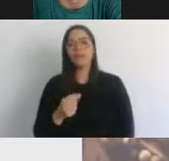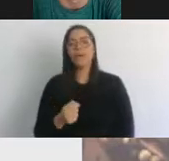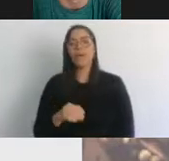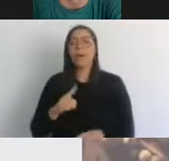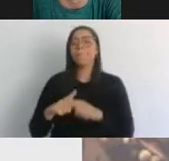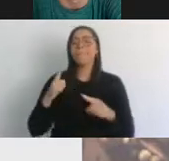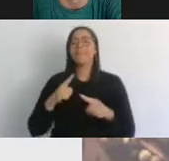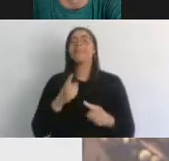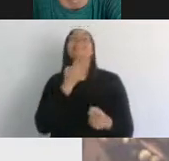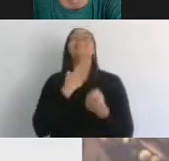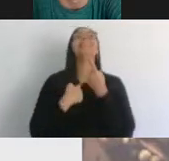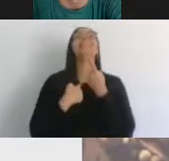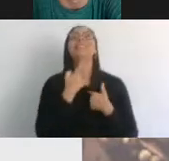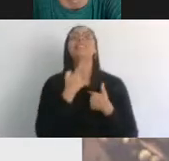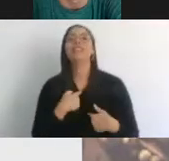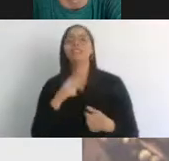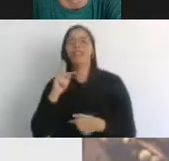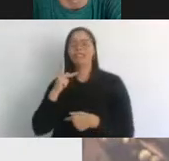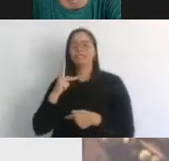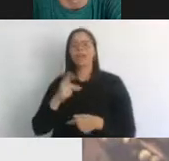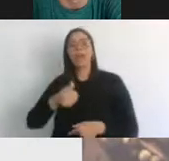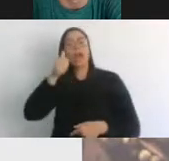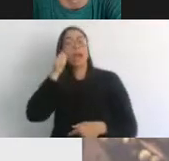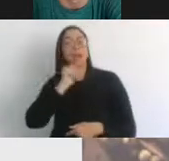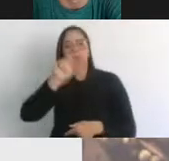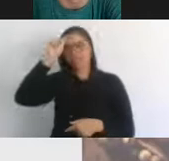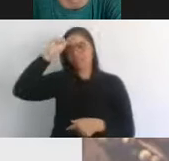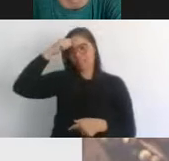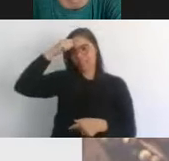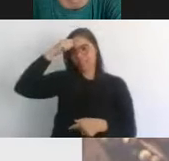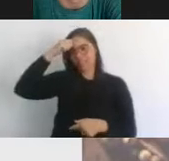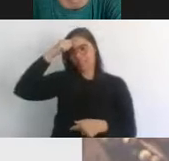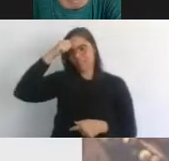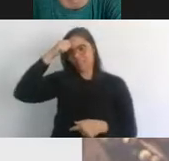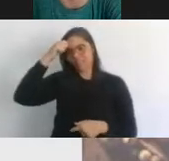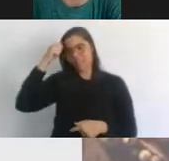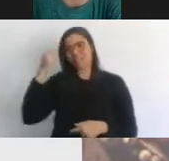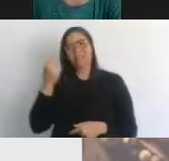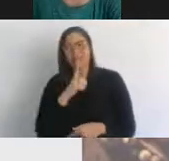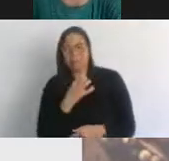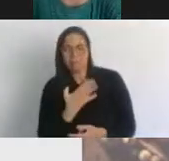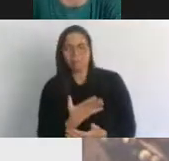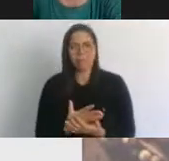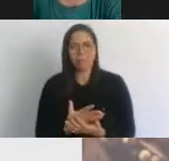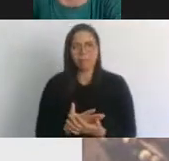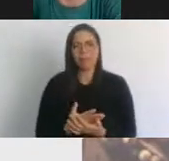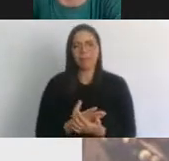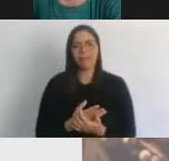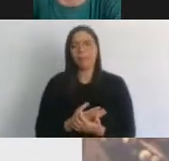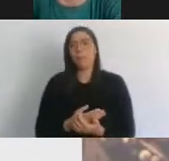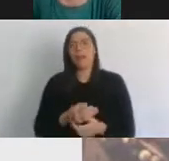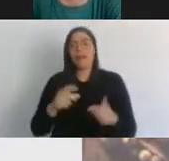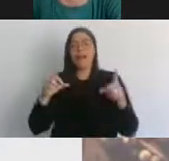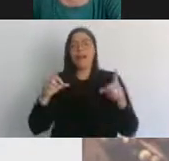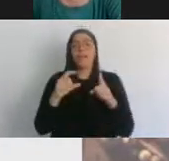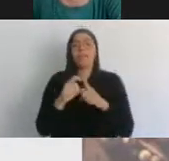ser desejado é é aquela história de que a mulher negra não serve para ela Bela aquela péssima frase de que